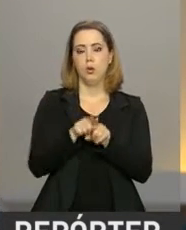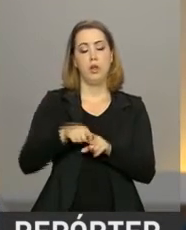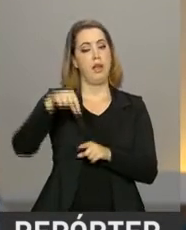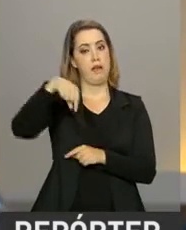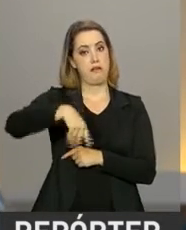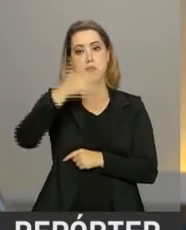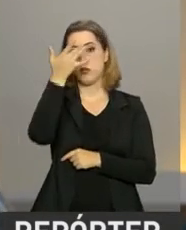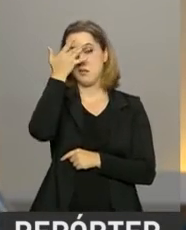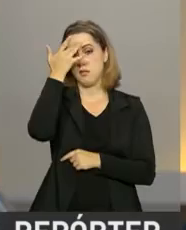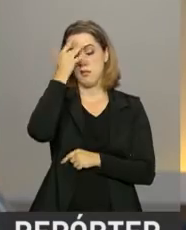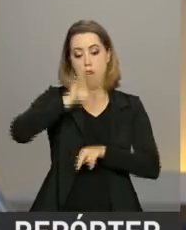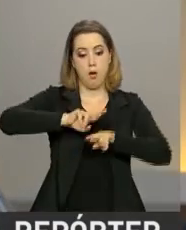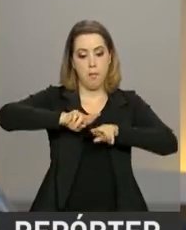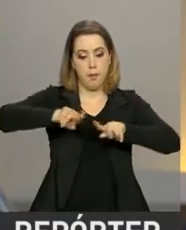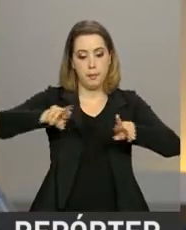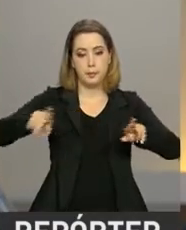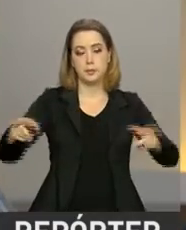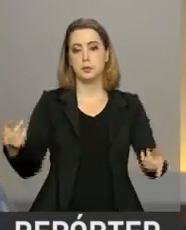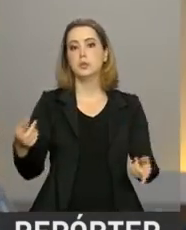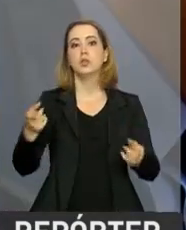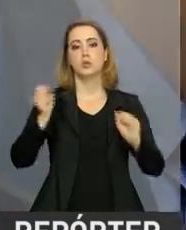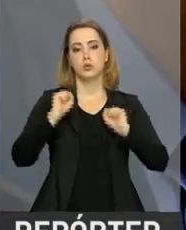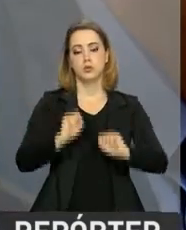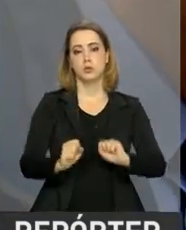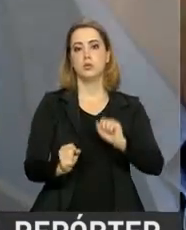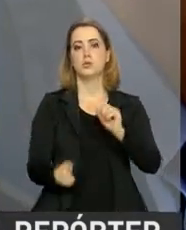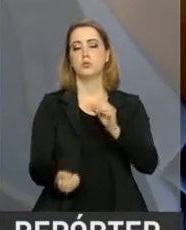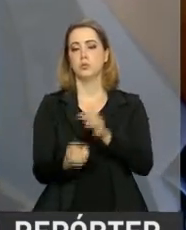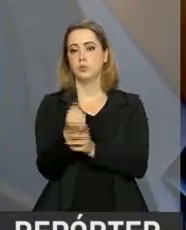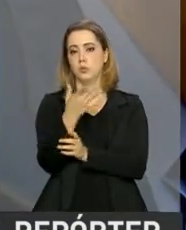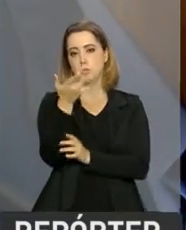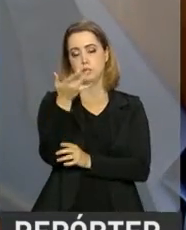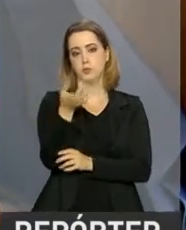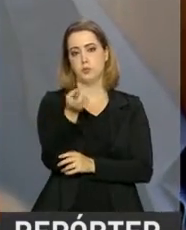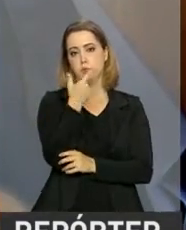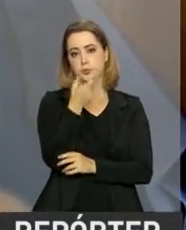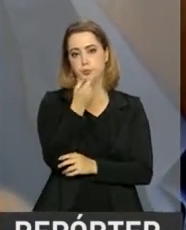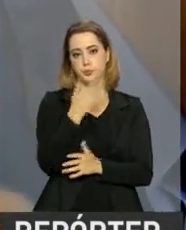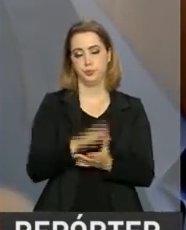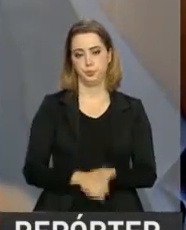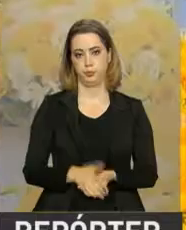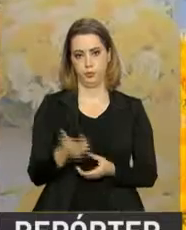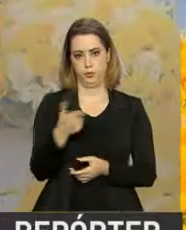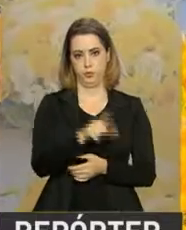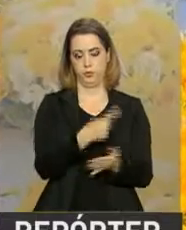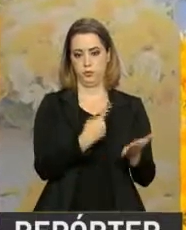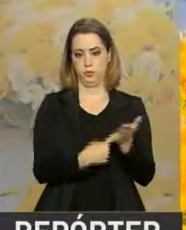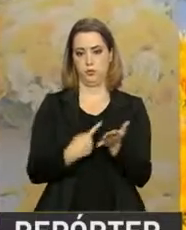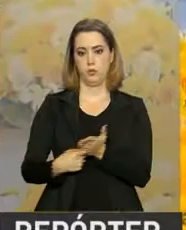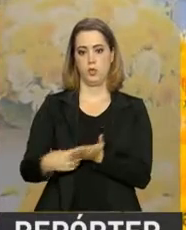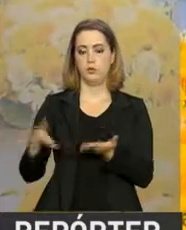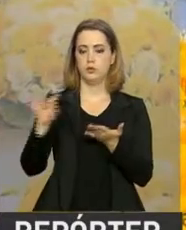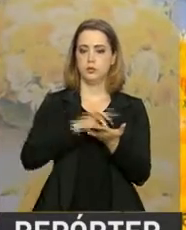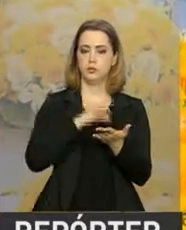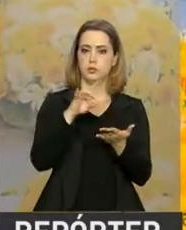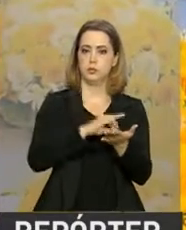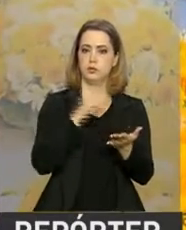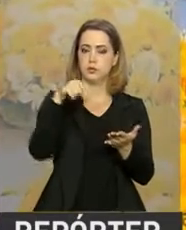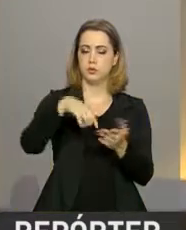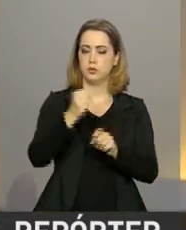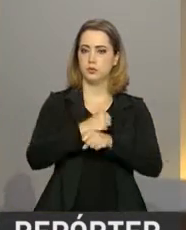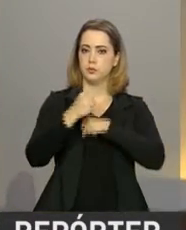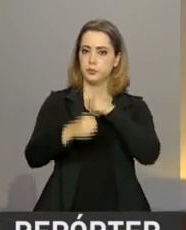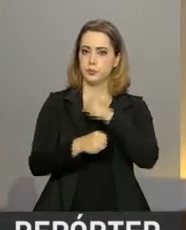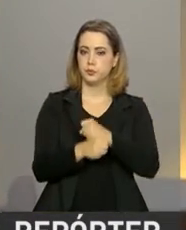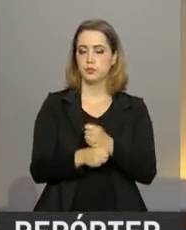de matérias primas e princípios ativos e outro acordo para ampliar o comércio com a índia deve ser assinado até o início do ano que